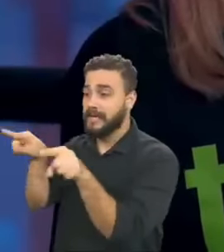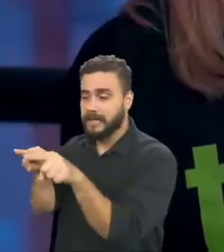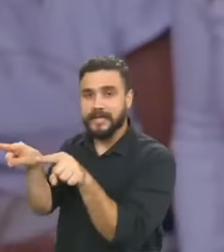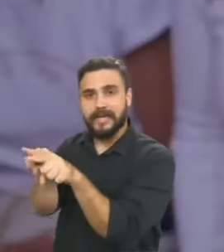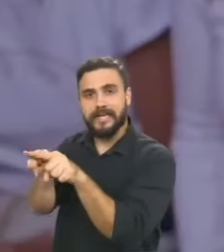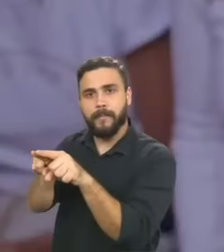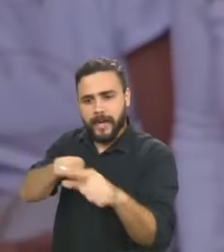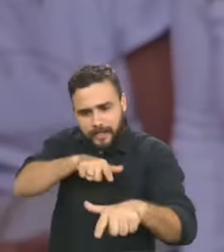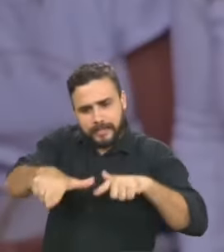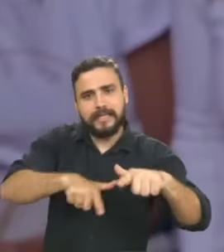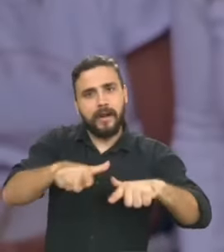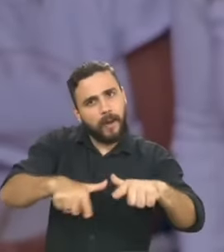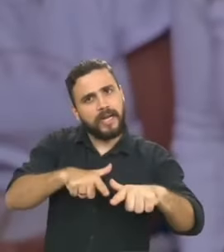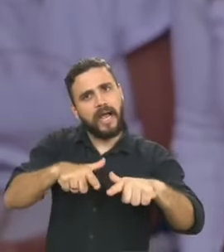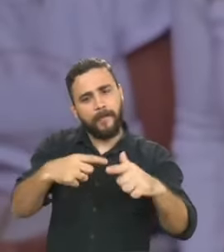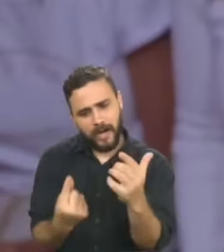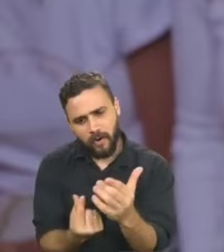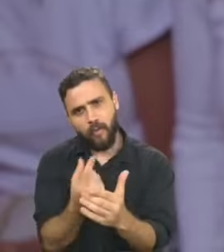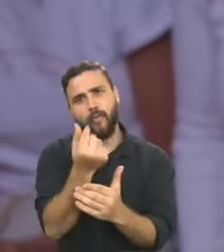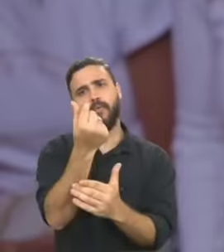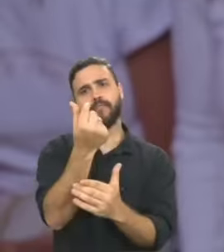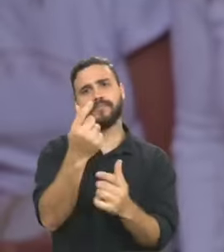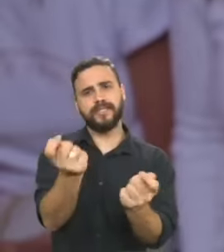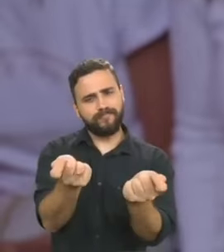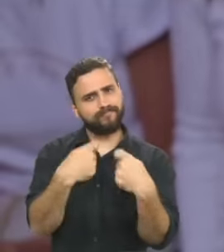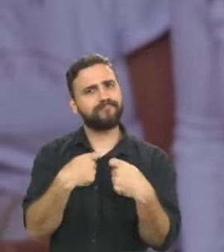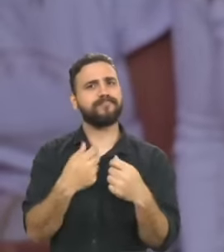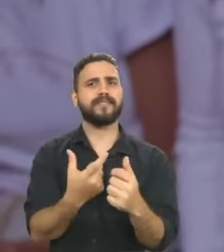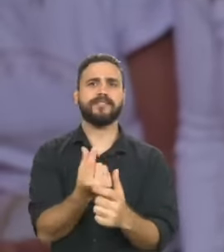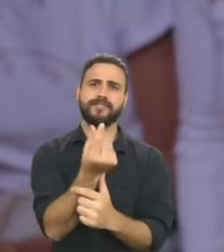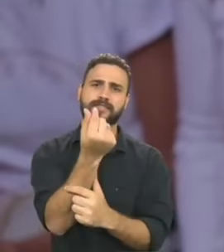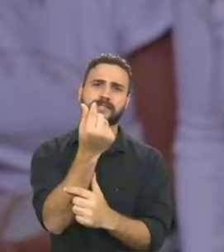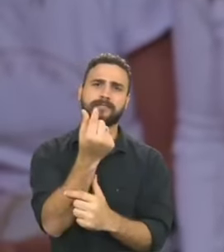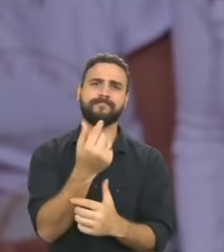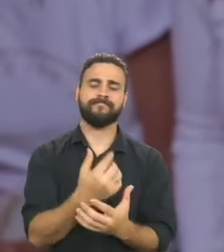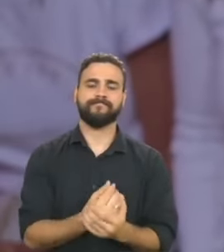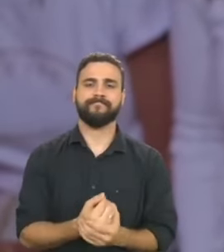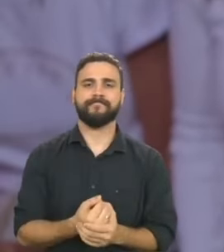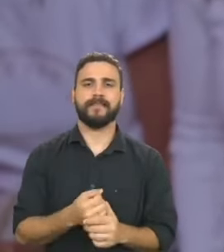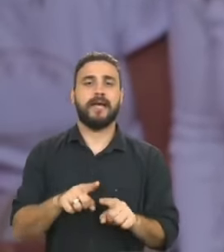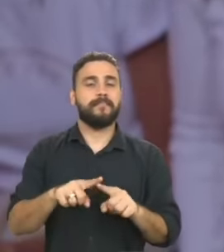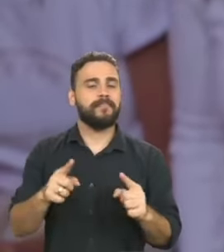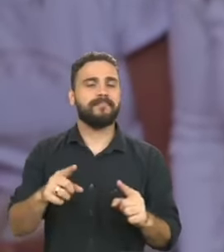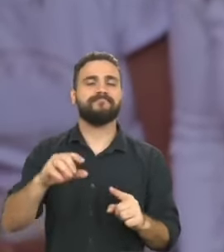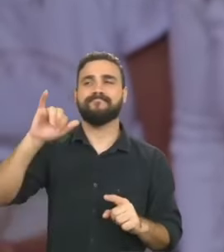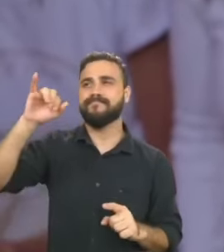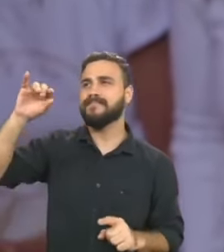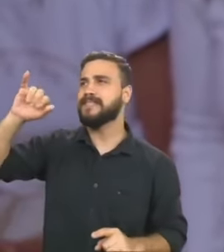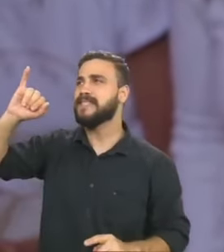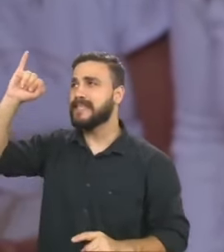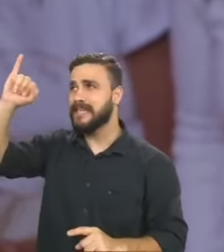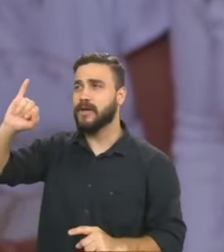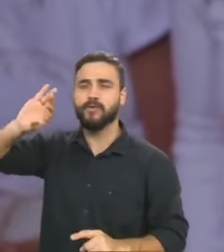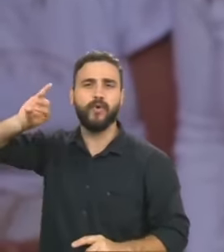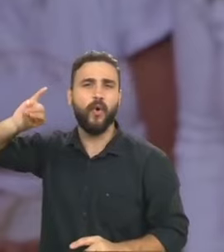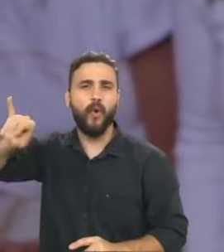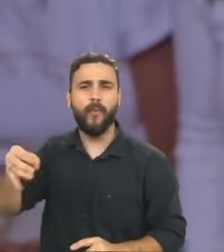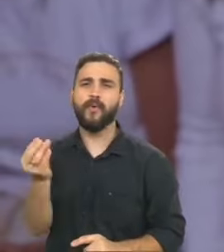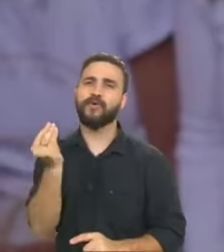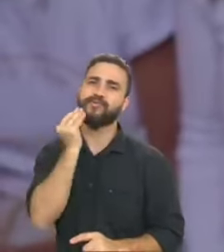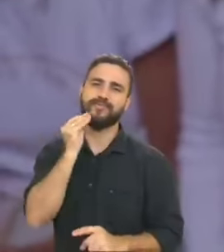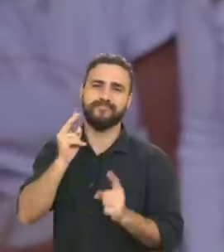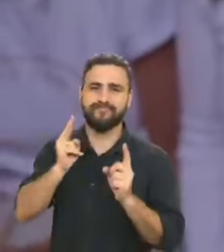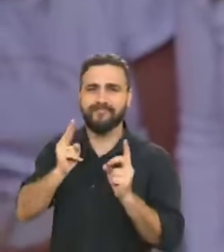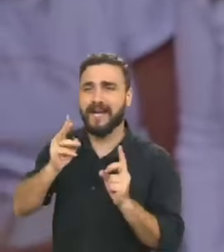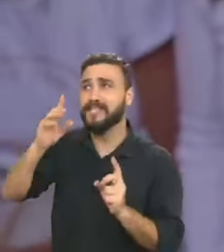inteligência. Enfim, sempre tem, Deus sempre te dá a oportunidade de gerir riquezas. Deus sempre